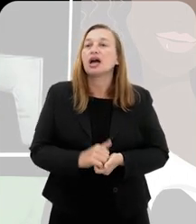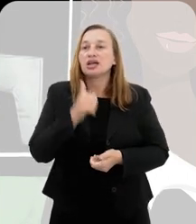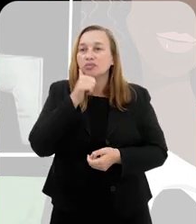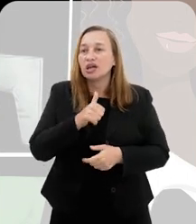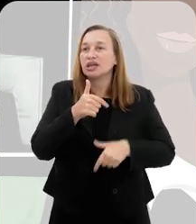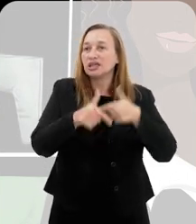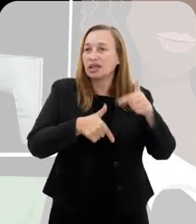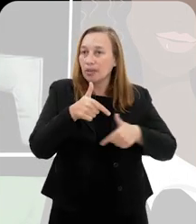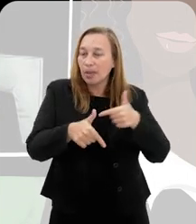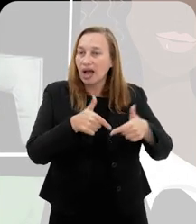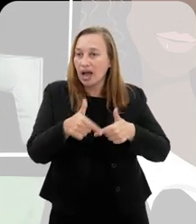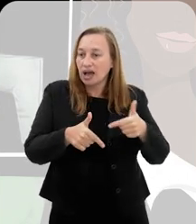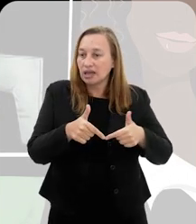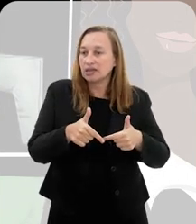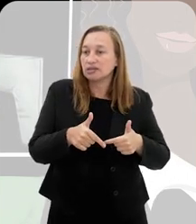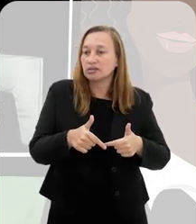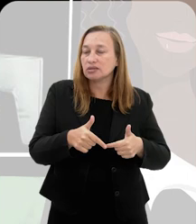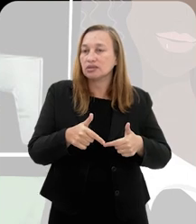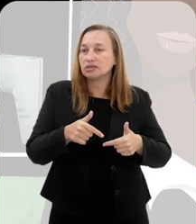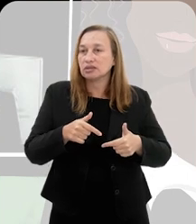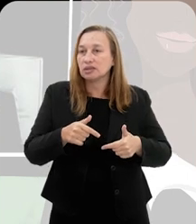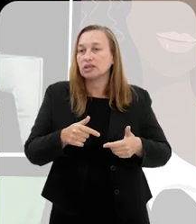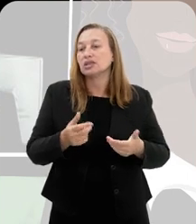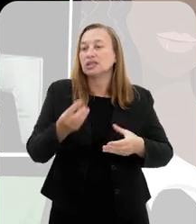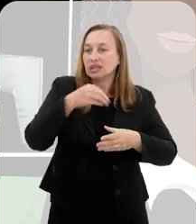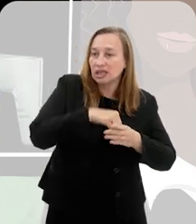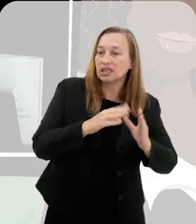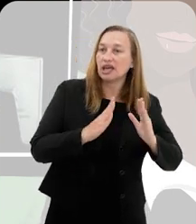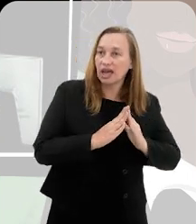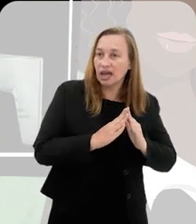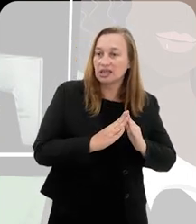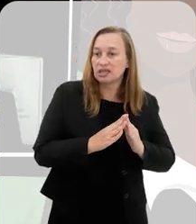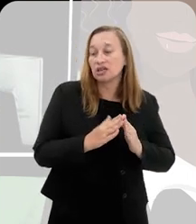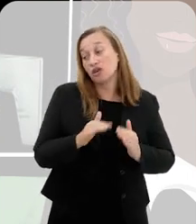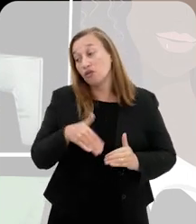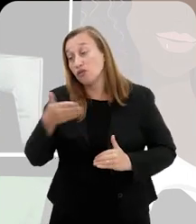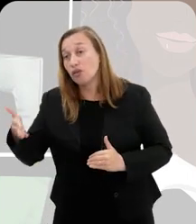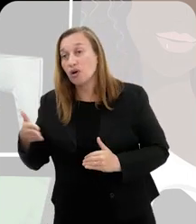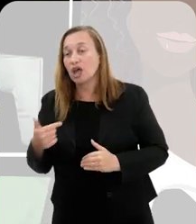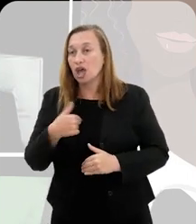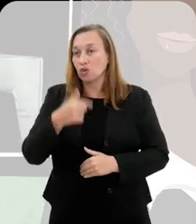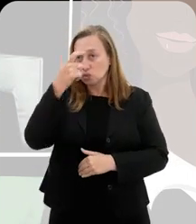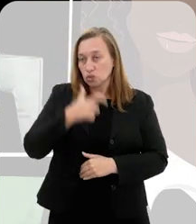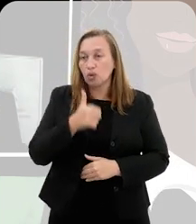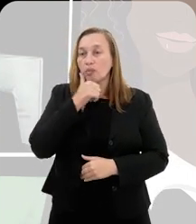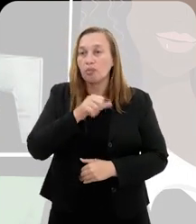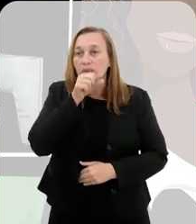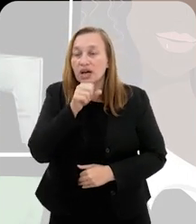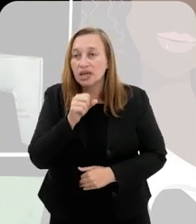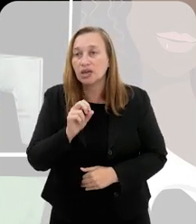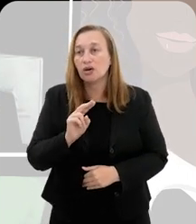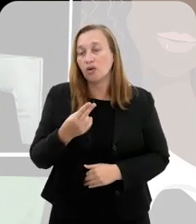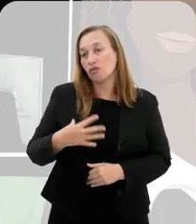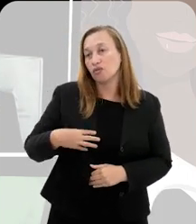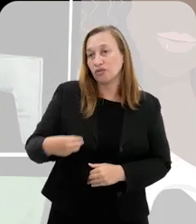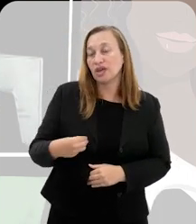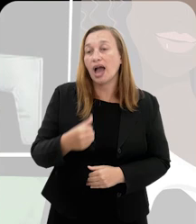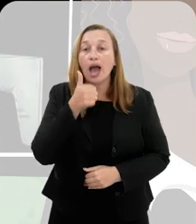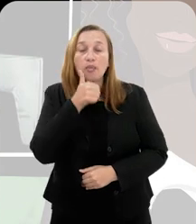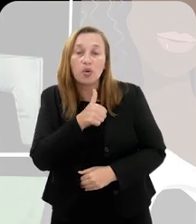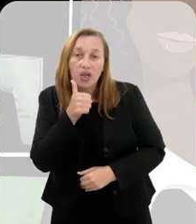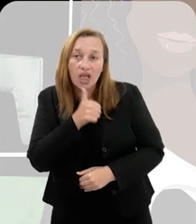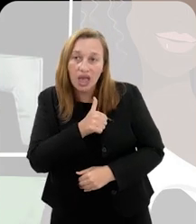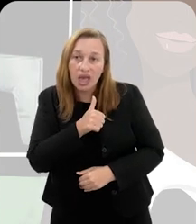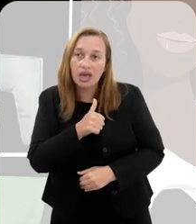essas mulheres que trabalham dioturnamente na linha do cuidado, dentro de casa. Eu sou mãe, né? A Dani não é mãe, mas